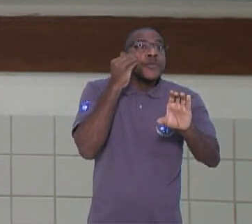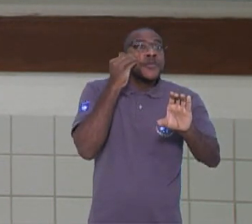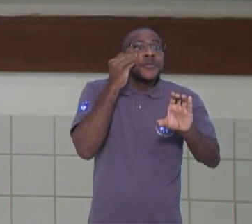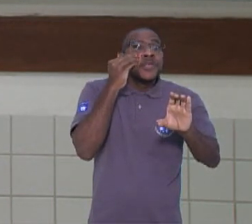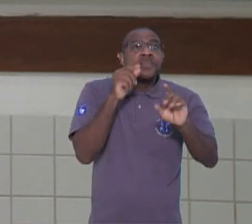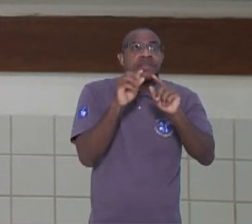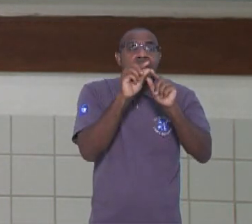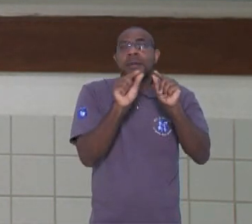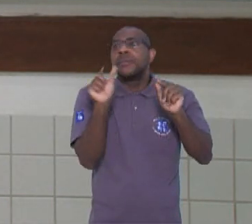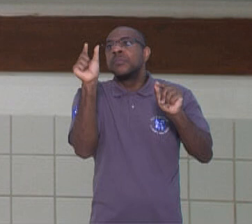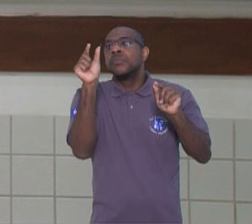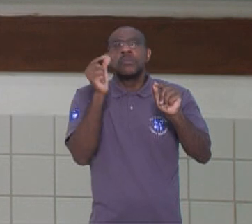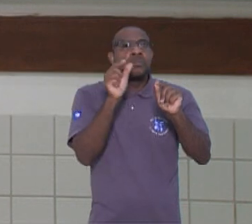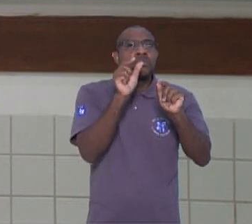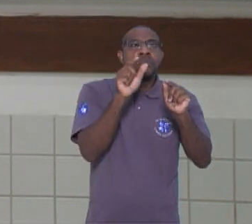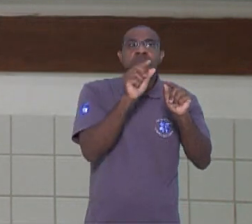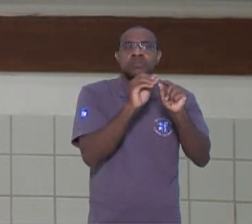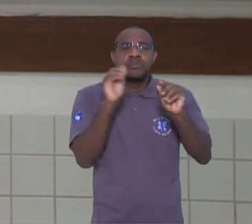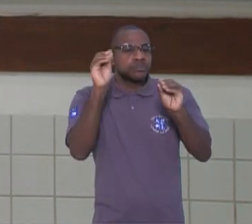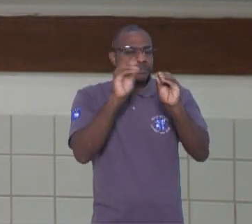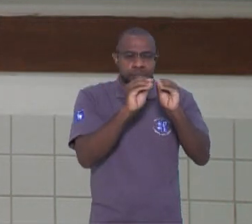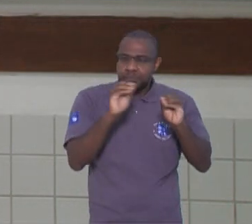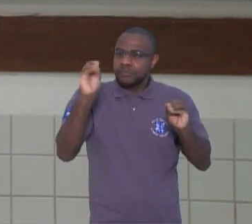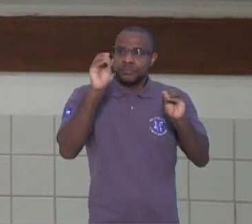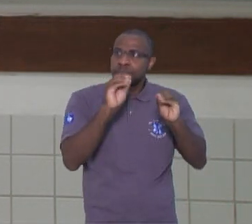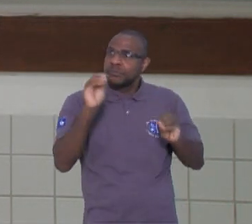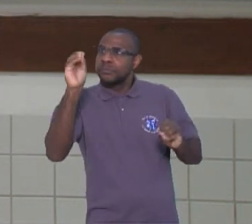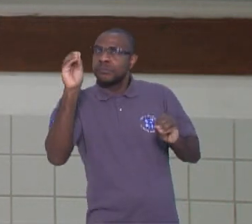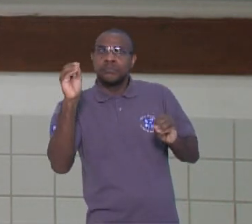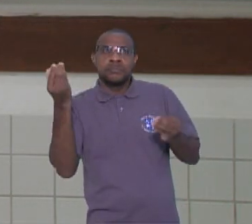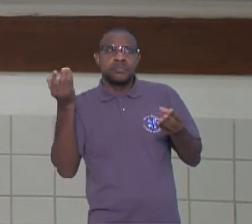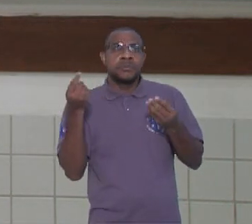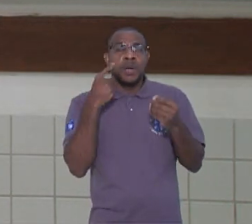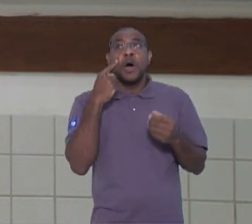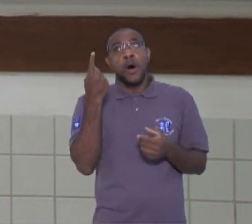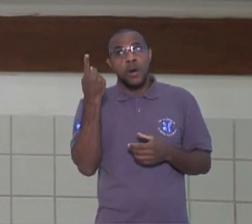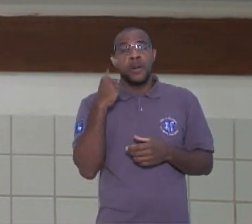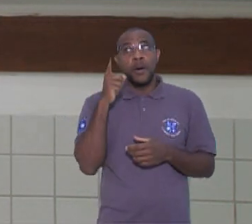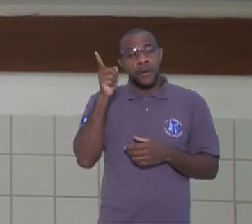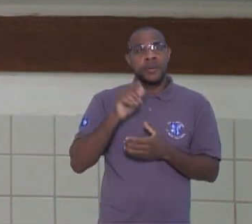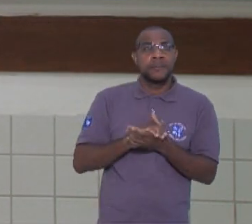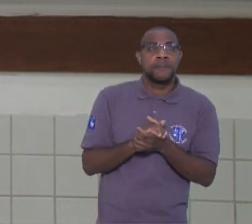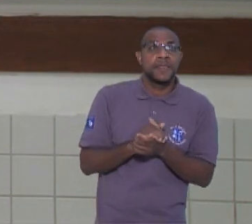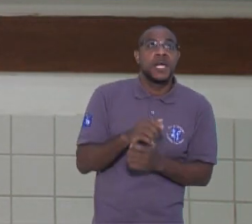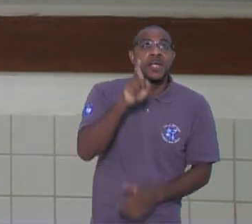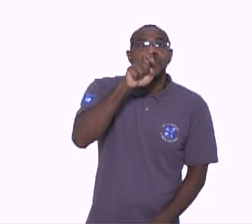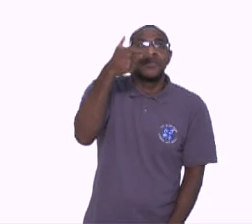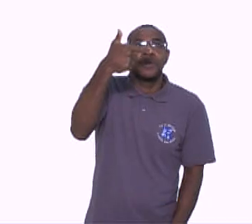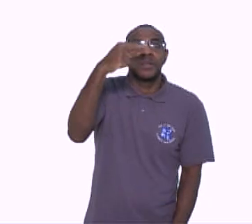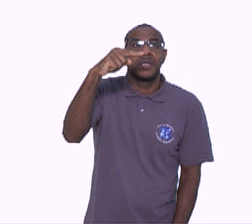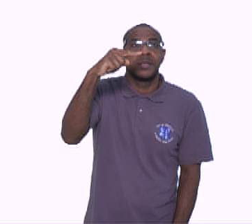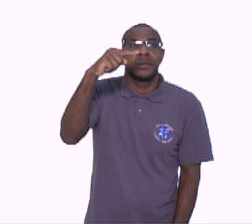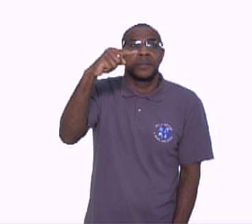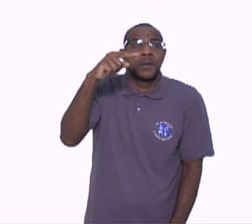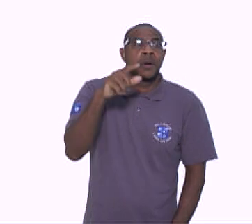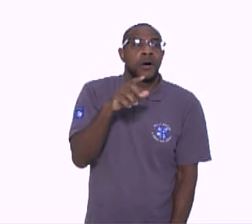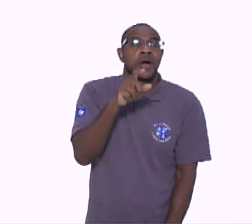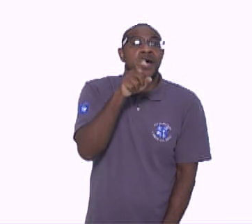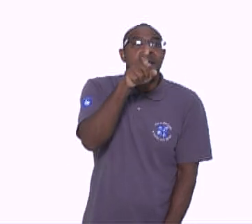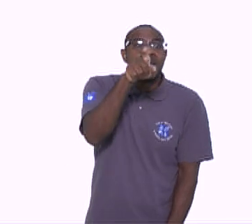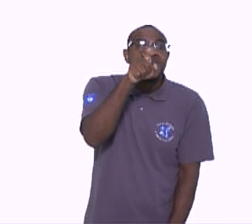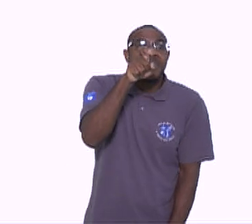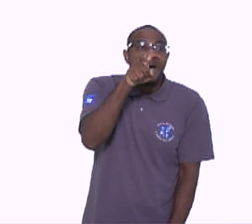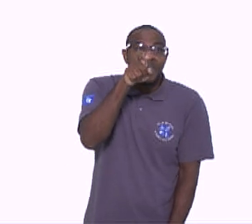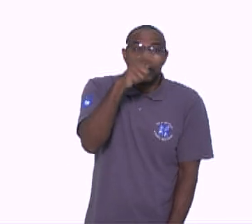se dava tudo certo. Mas para isso, vamos dar uma olhadinha. Olha como fica simples, ó. X é igual a 2, nós temos 2 elevado ao